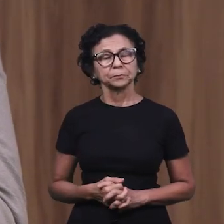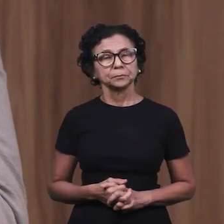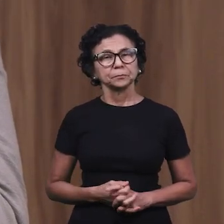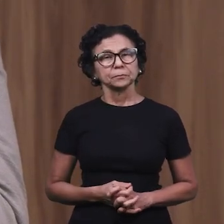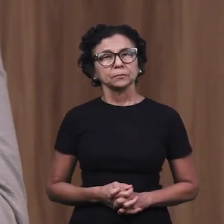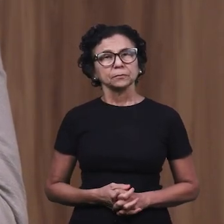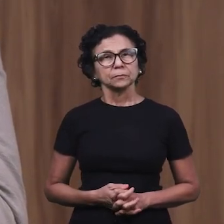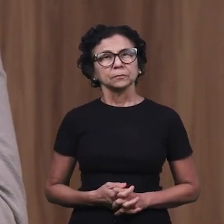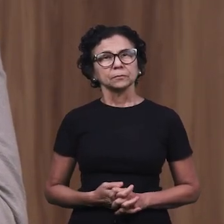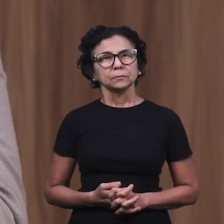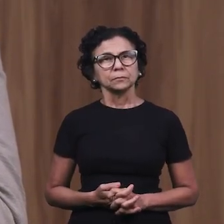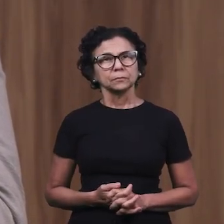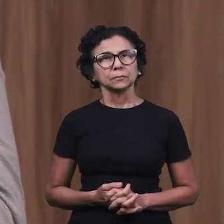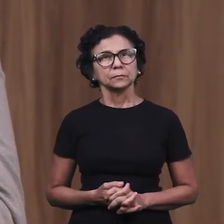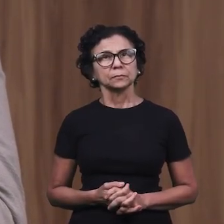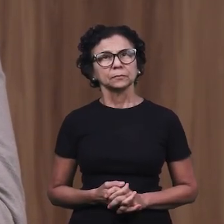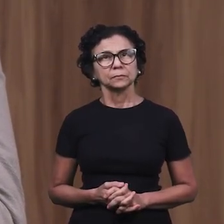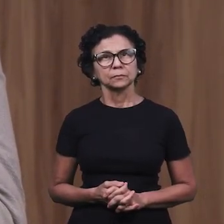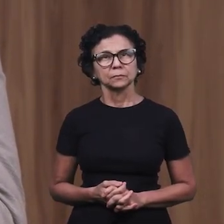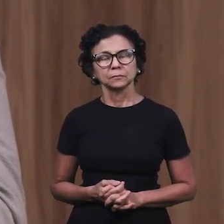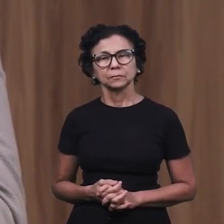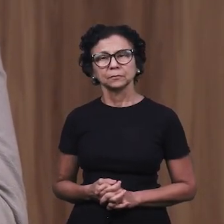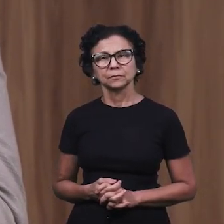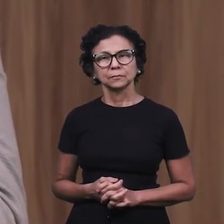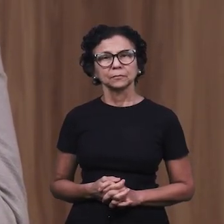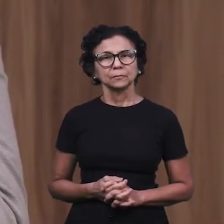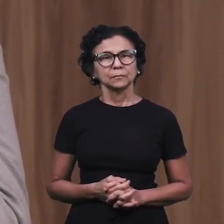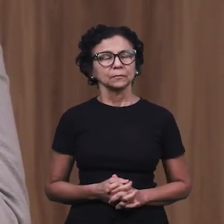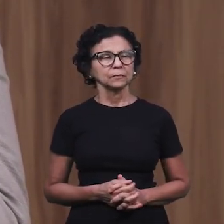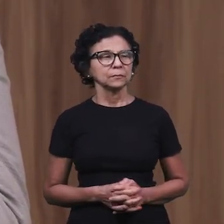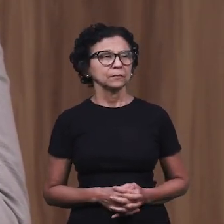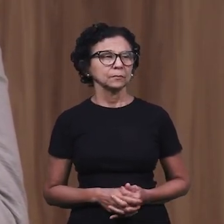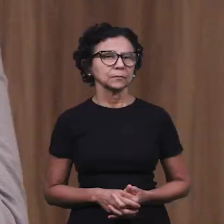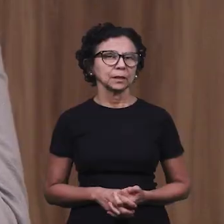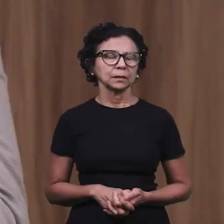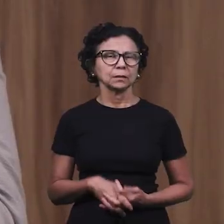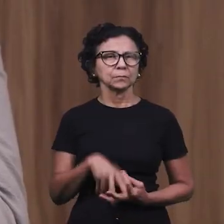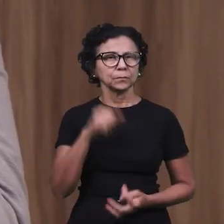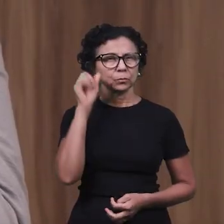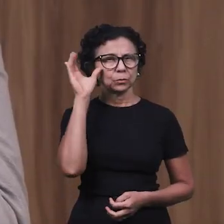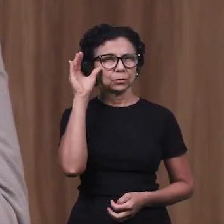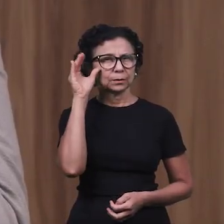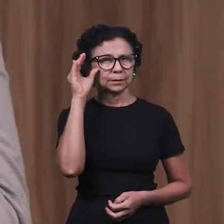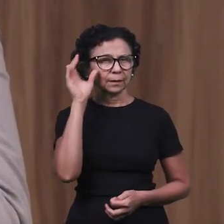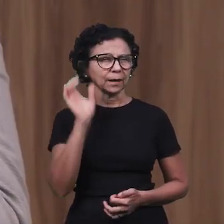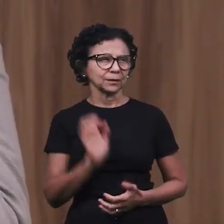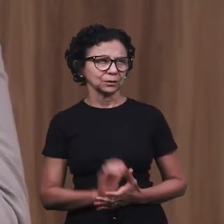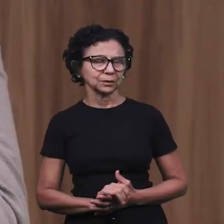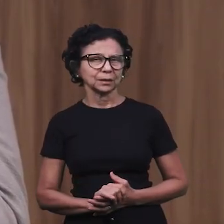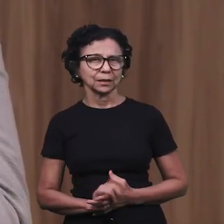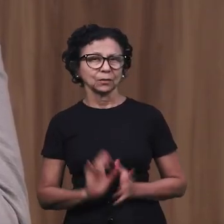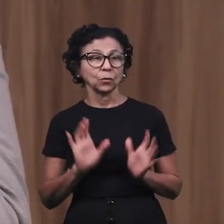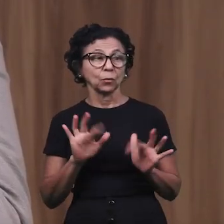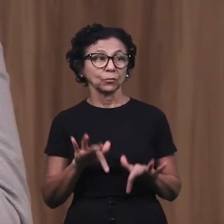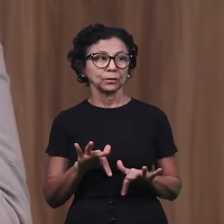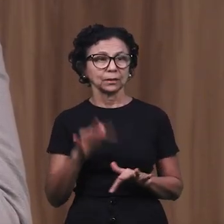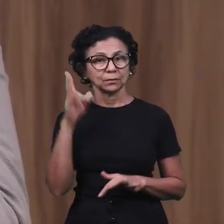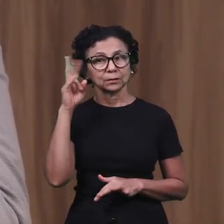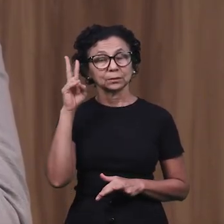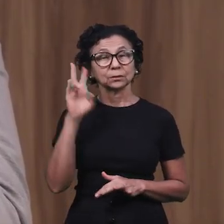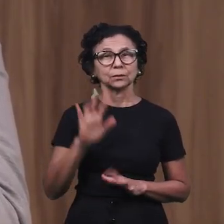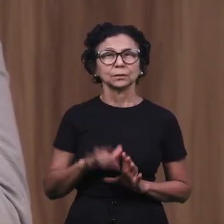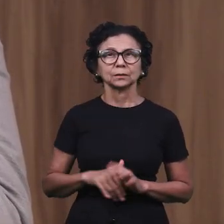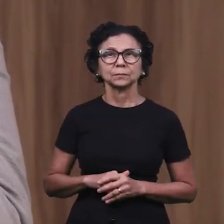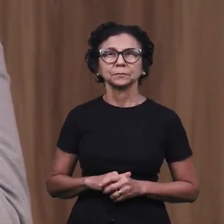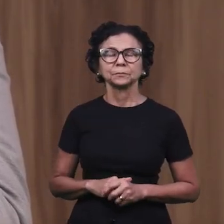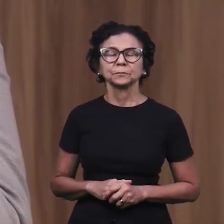Jesus, trouxe uma certa inquietação, né? Como é que vai terminar tudo isso? Mas nós vamos encerrar aqui, ainda há um outro